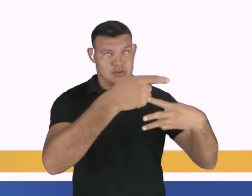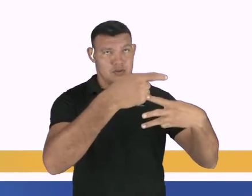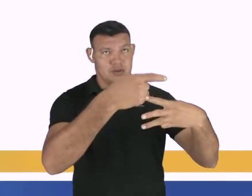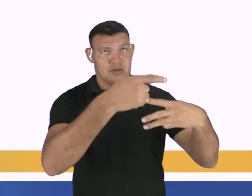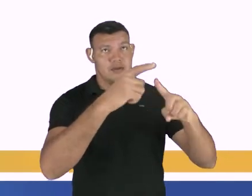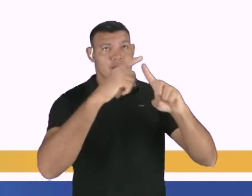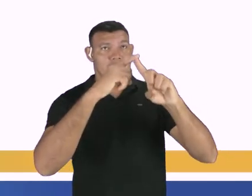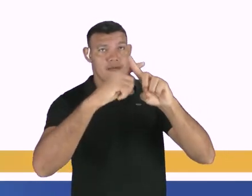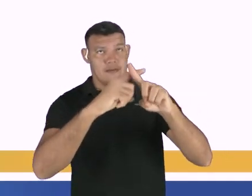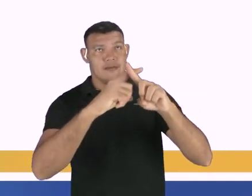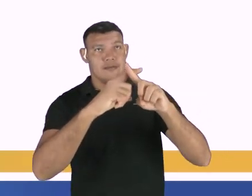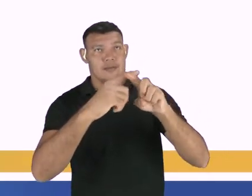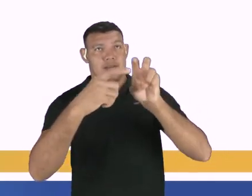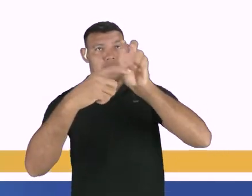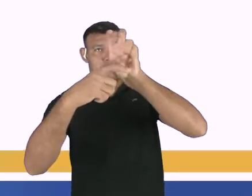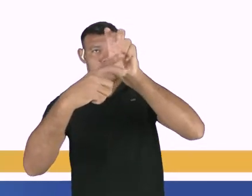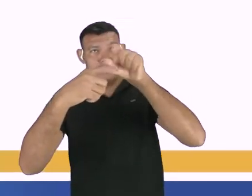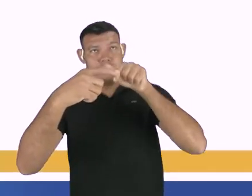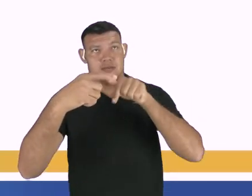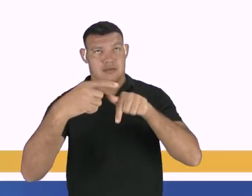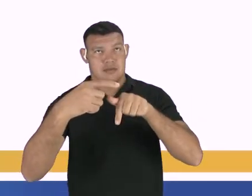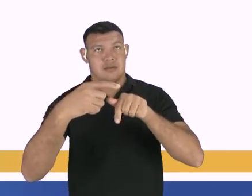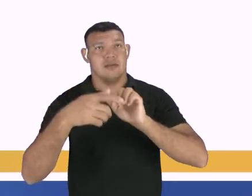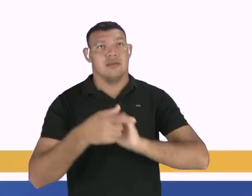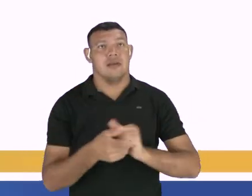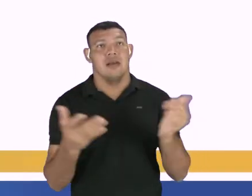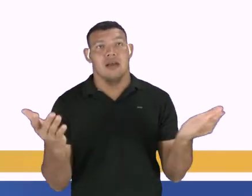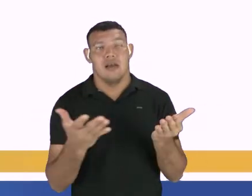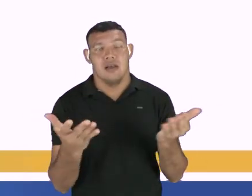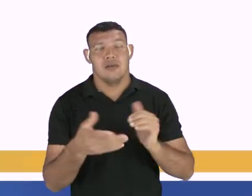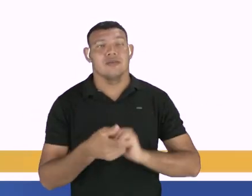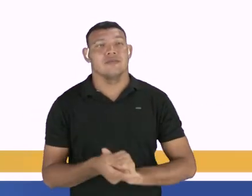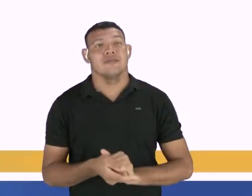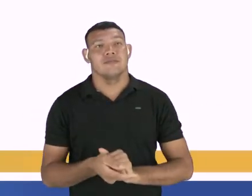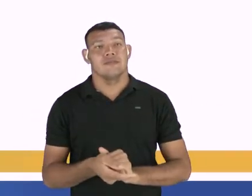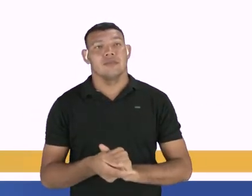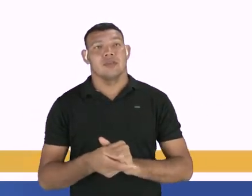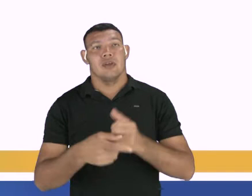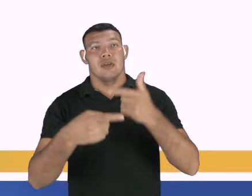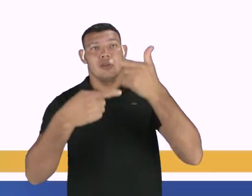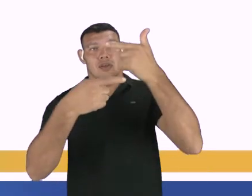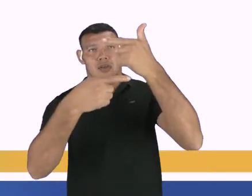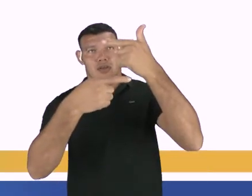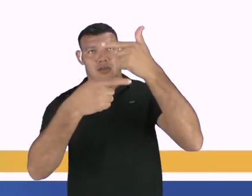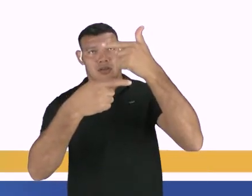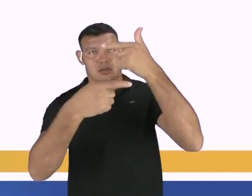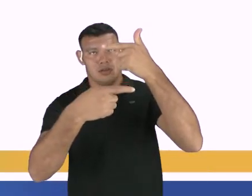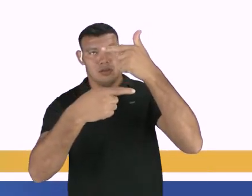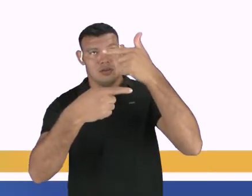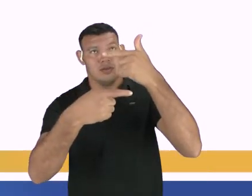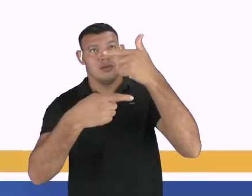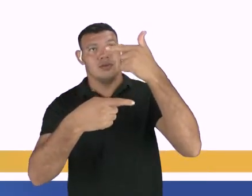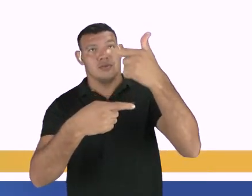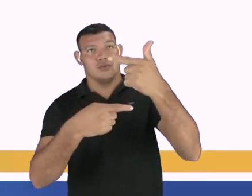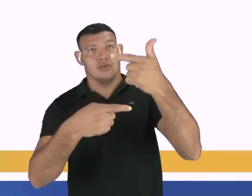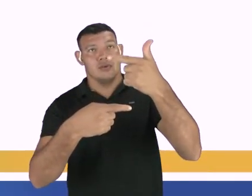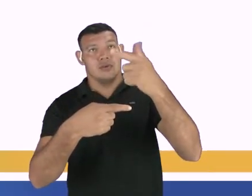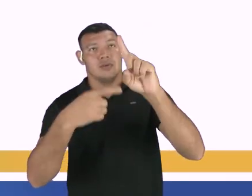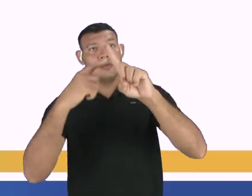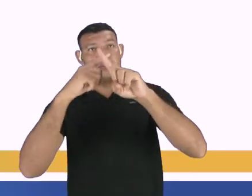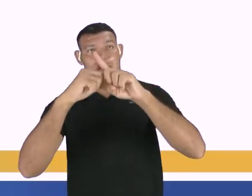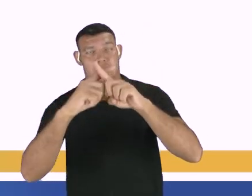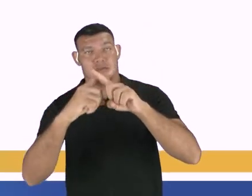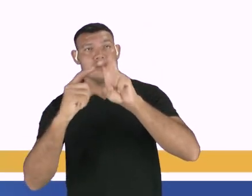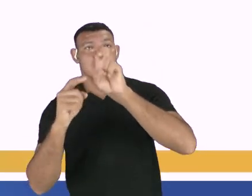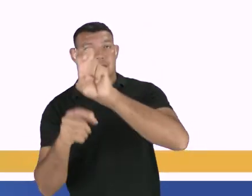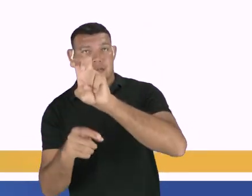vezes 5/7. Então, aí eu vou multiplicar 2 vezes 5, né? O numerador 2 eu vou multiplicar